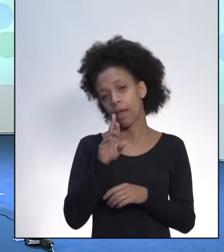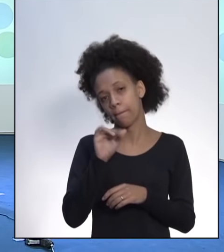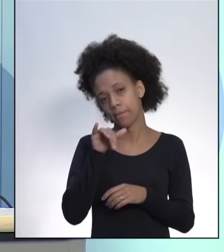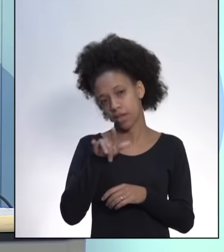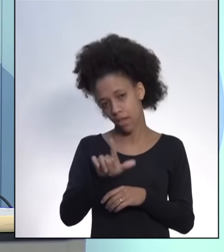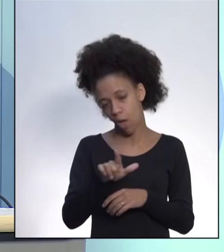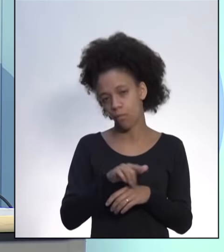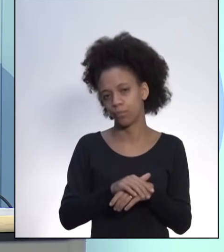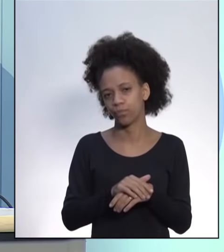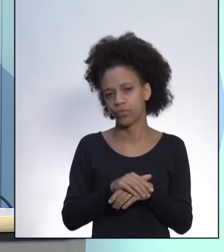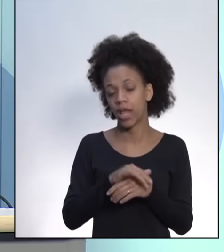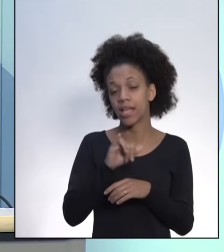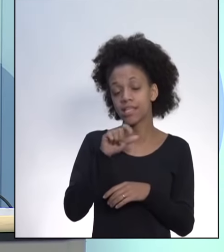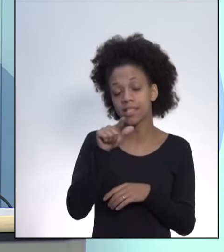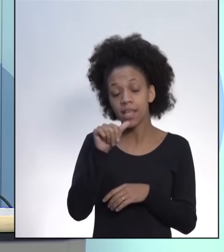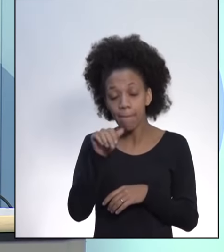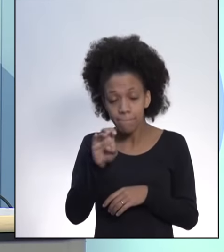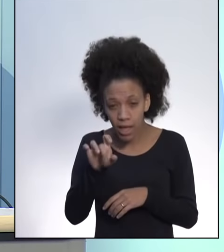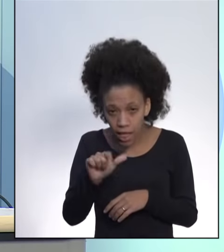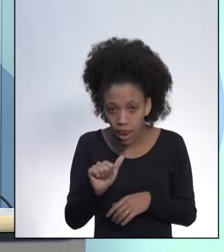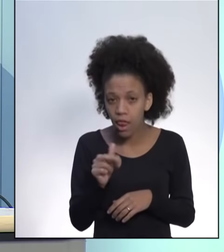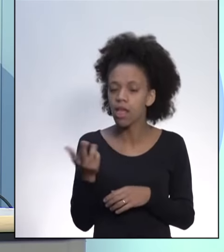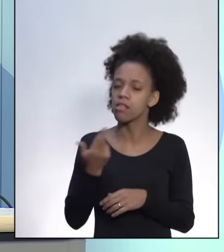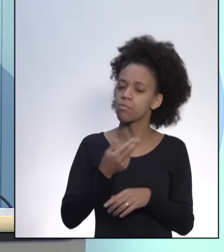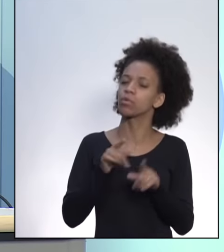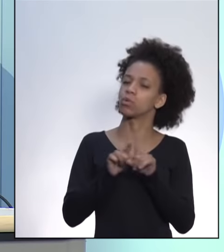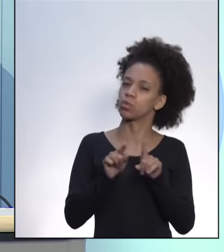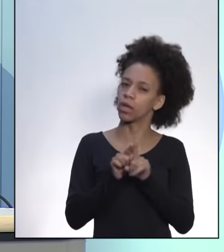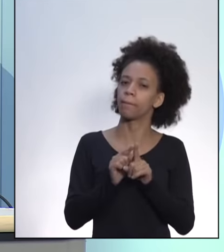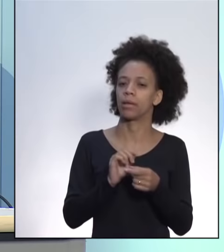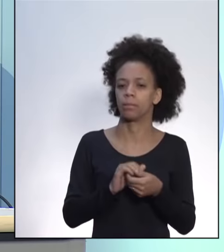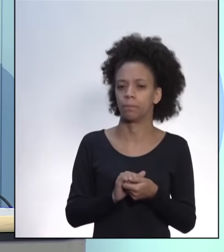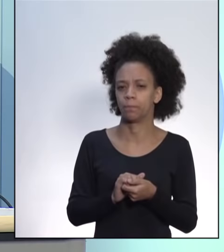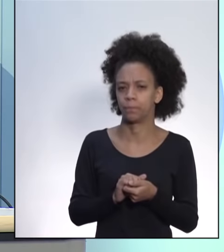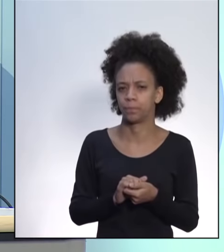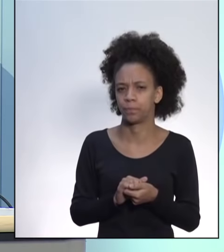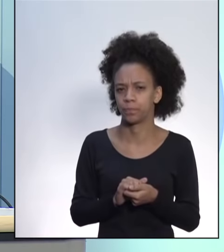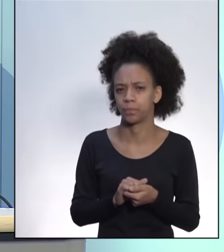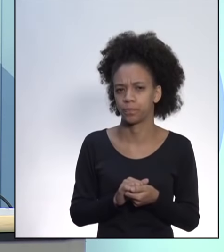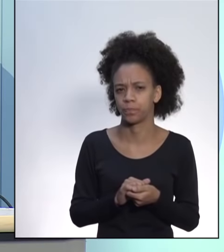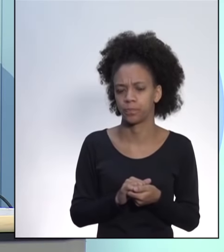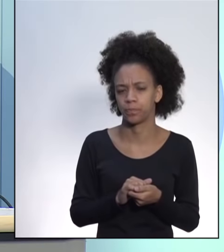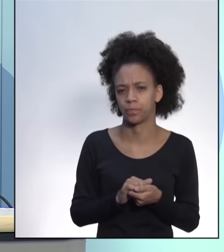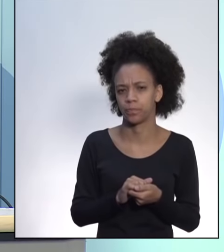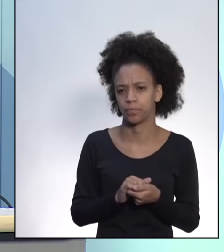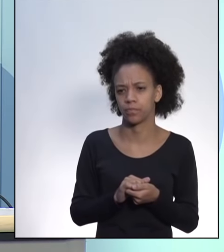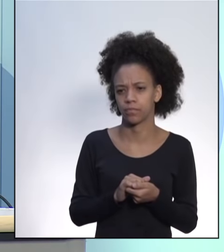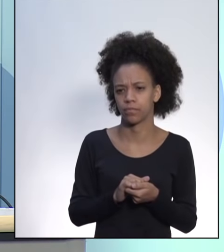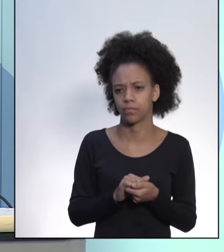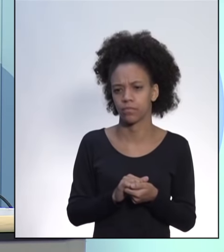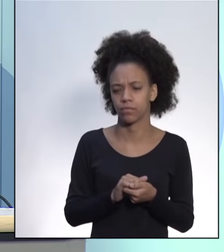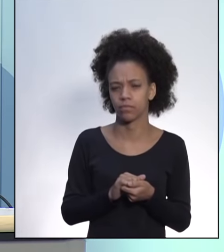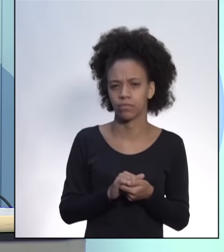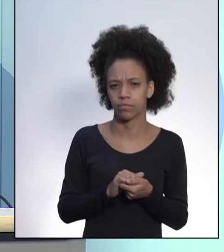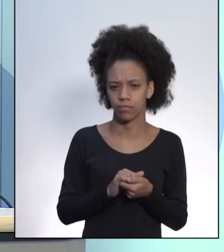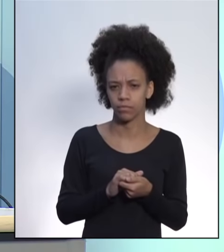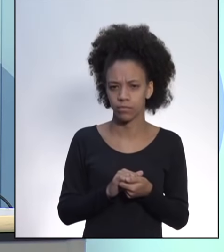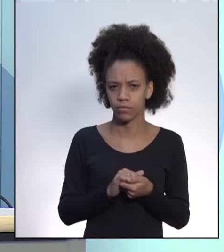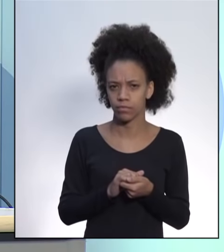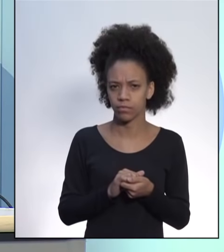a isabela respondeu derar sites rui dores animals on